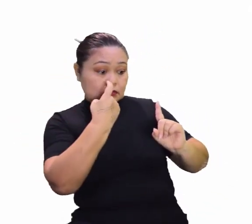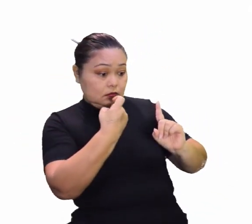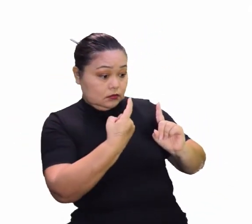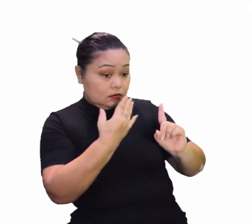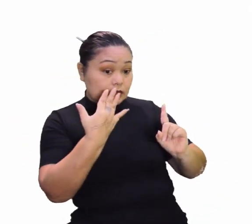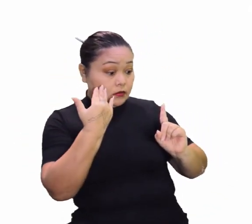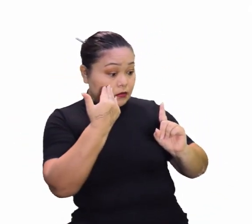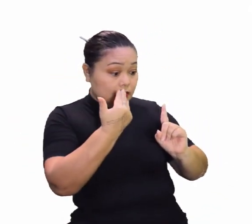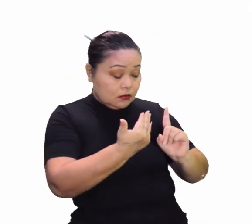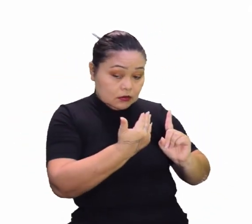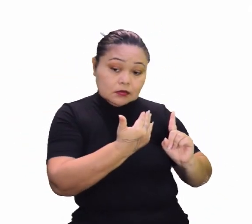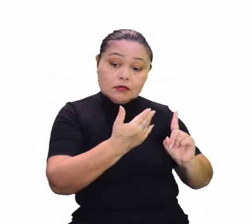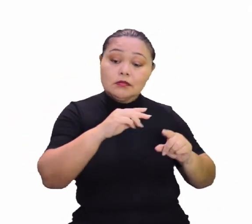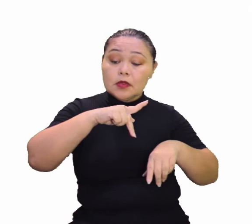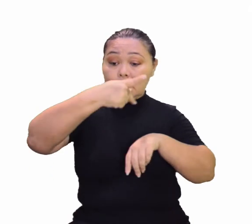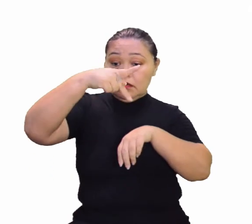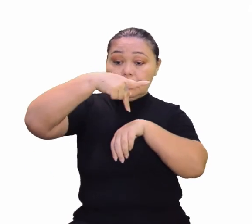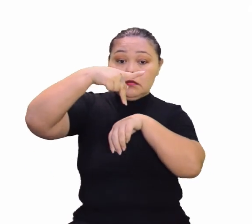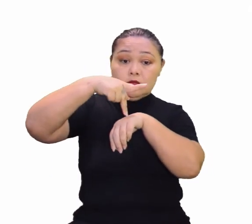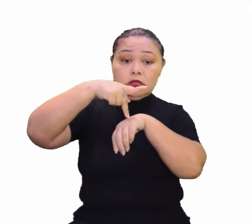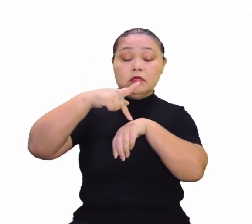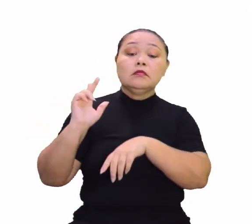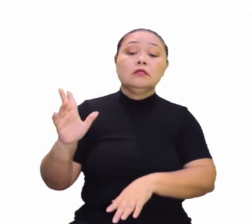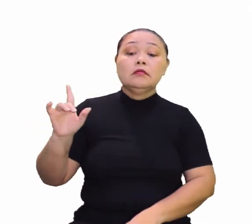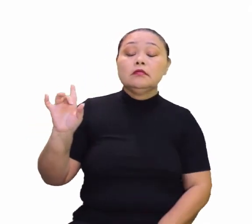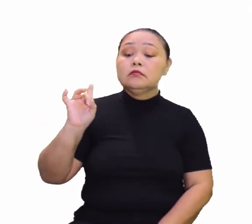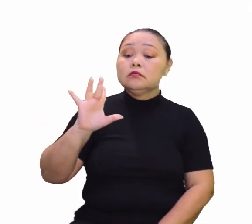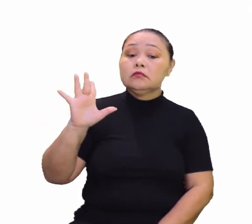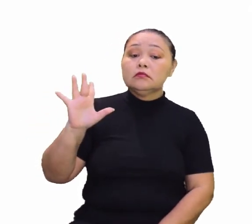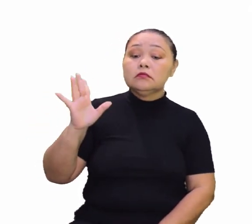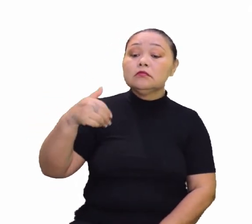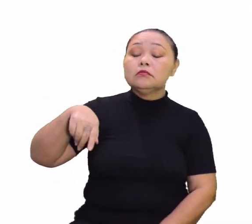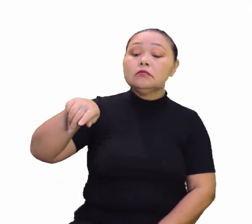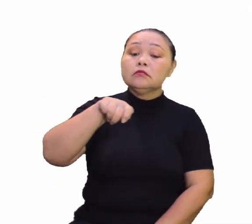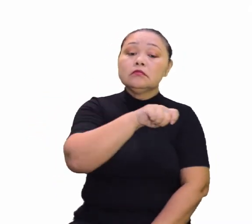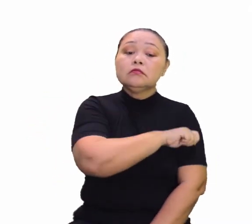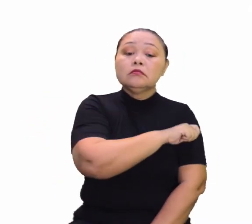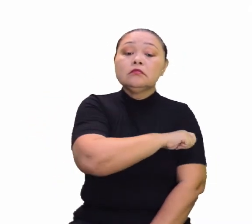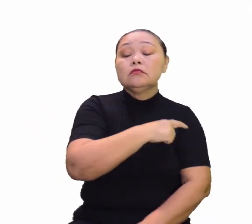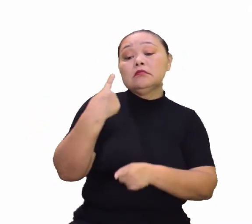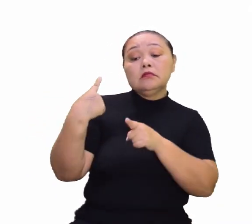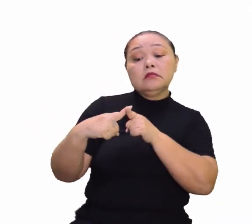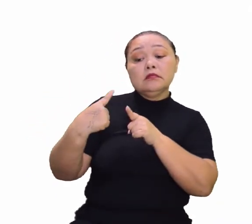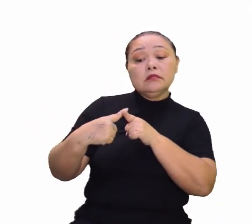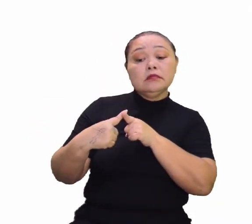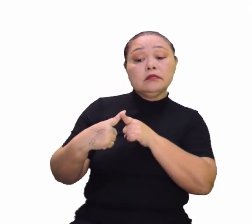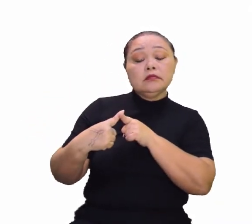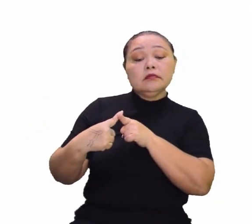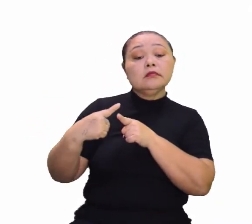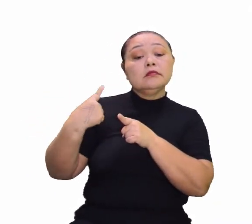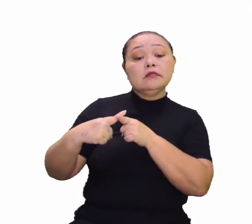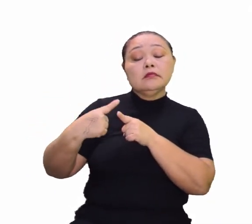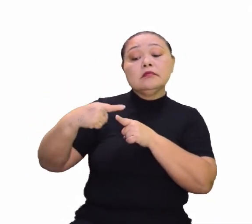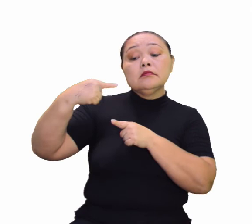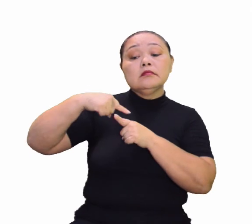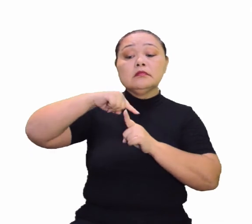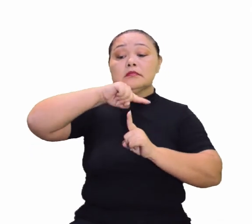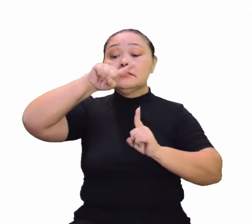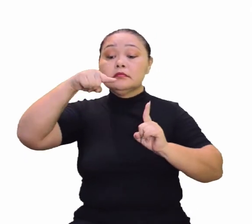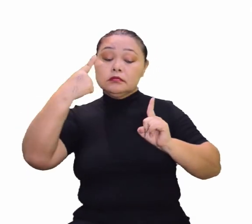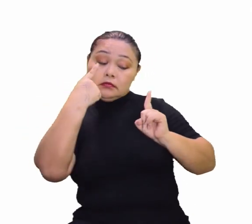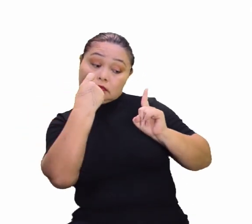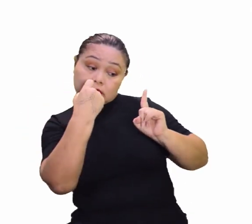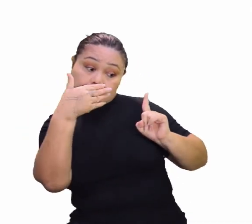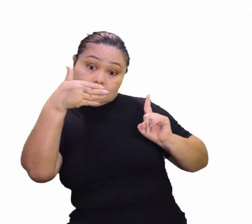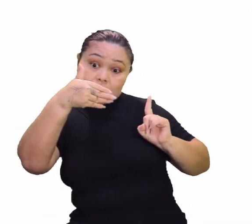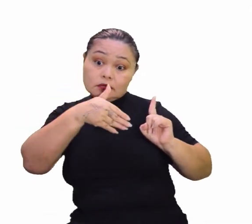interesses internacionais. E a gente só quer, queridos alunos, que você nos diga o porquê. Por que aqui foi alvo de